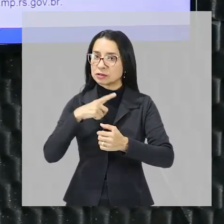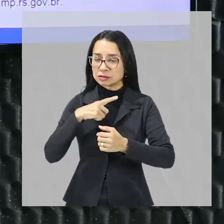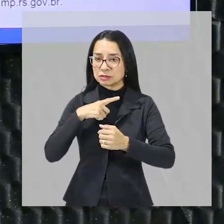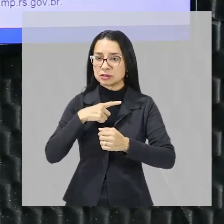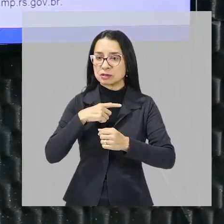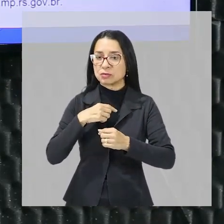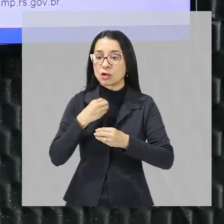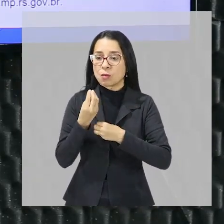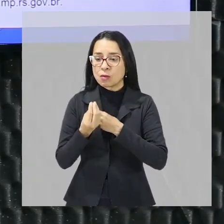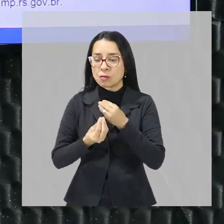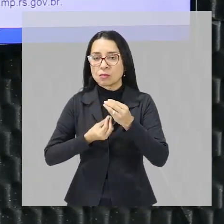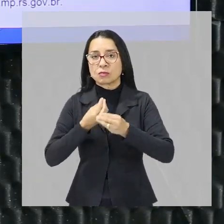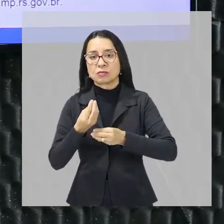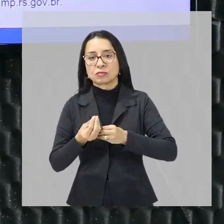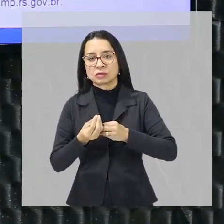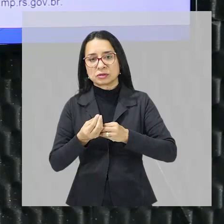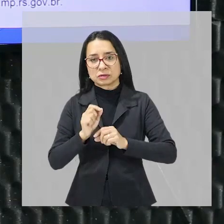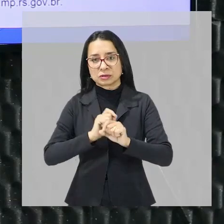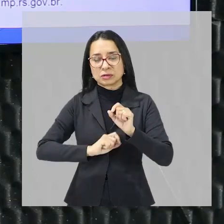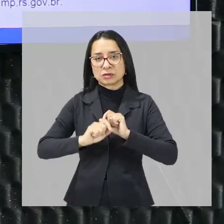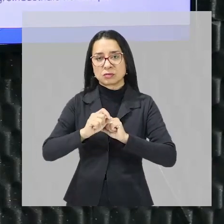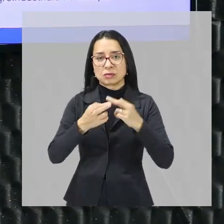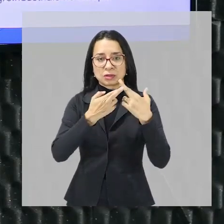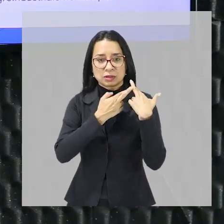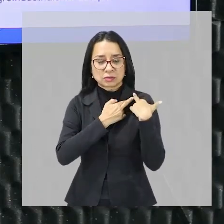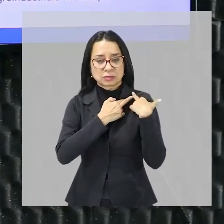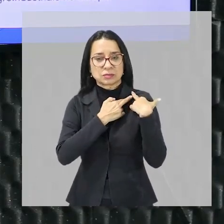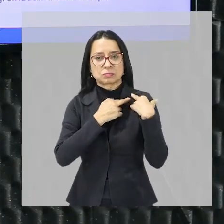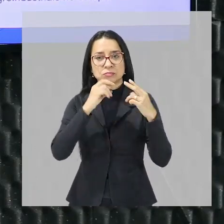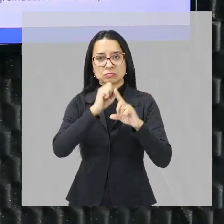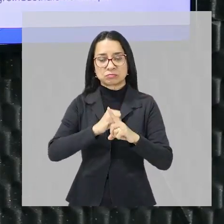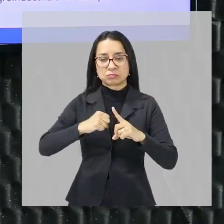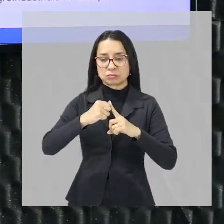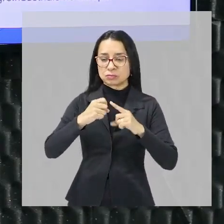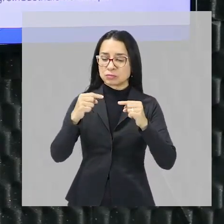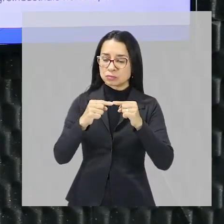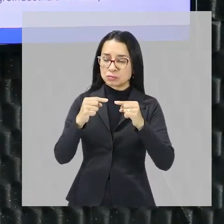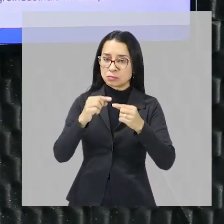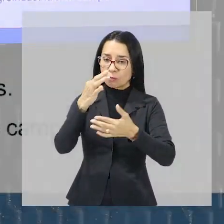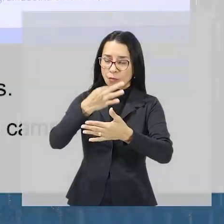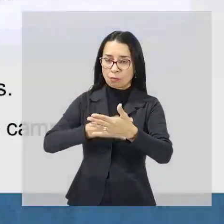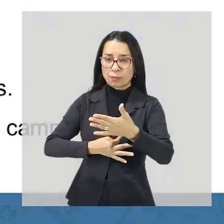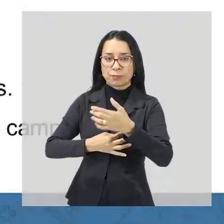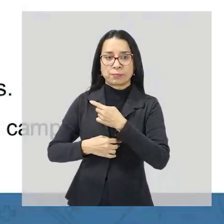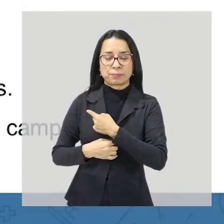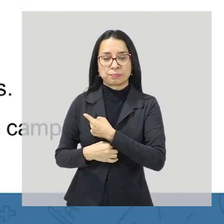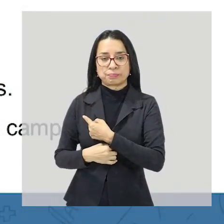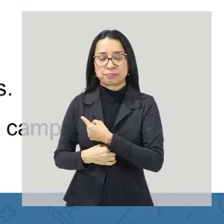função social, segundo o texto. Vamos para a pergunta. Os movimentos em prol da reforma